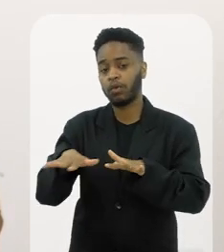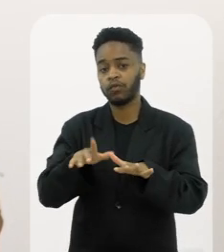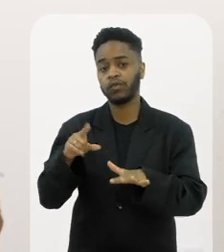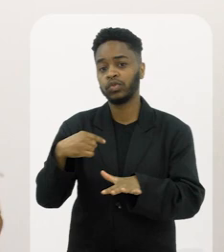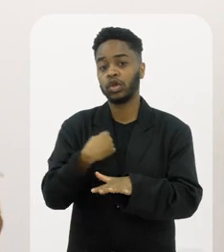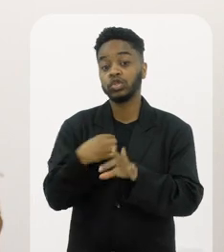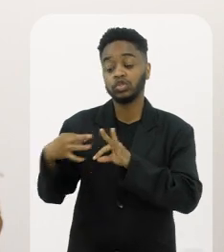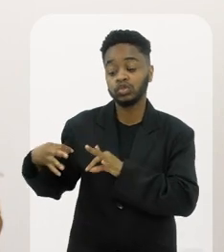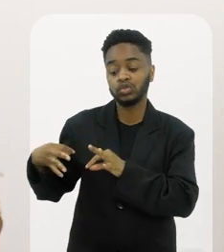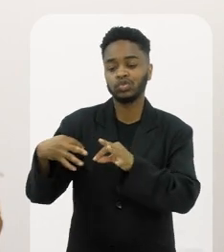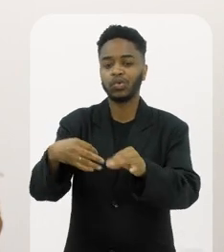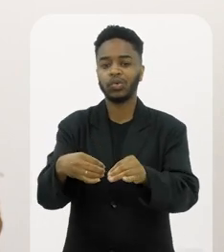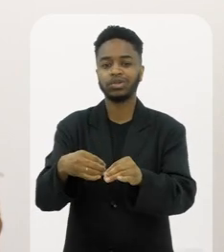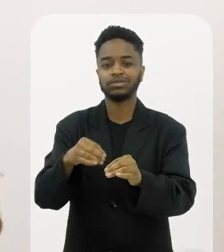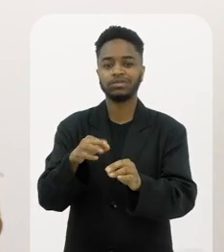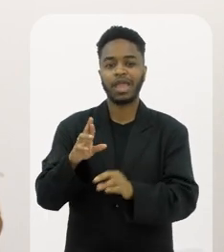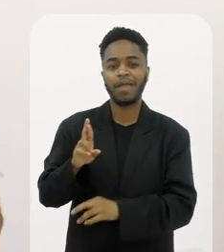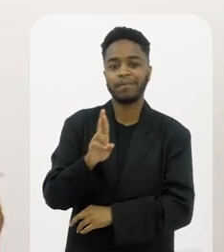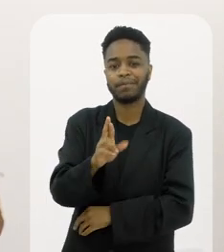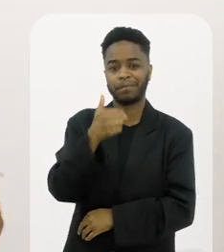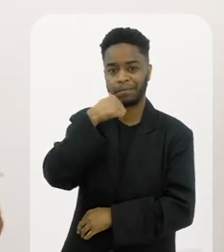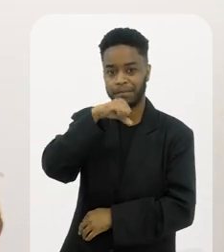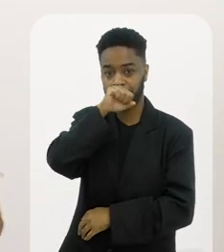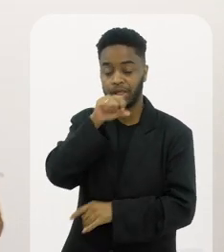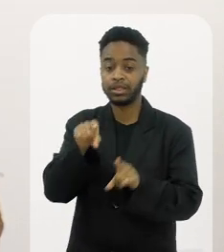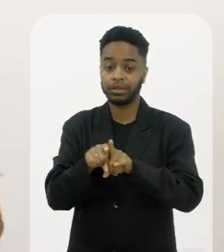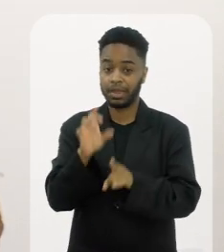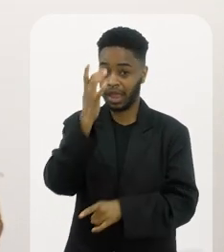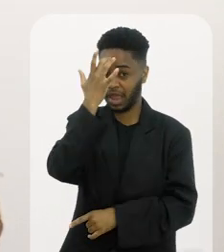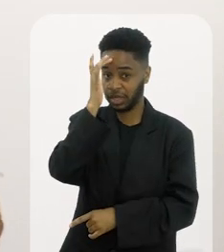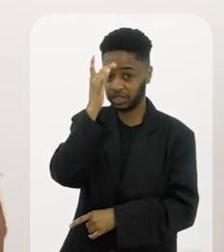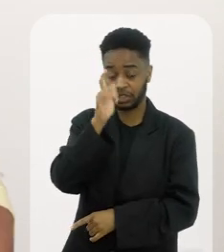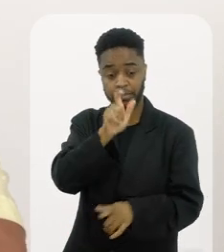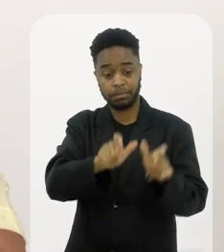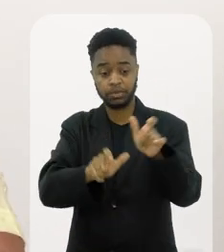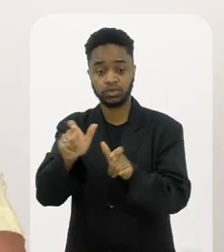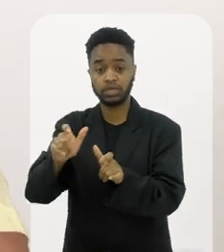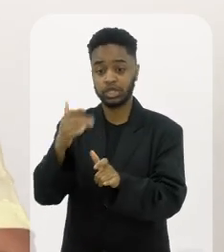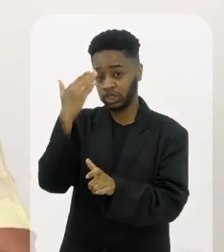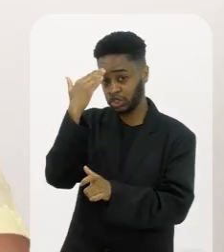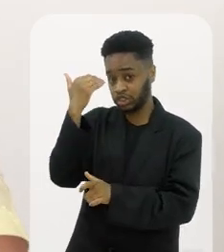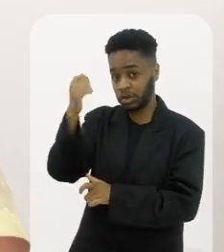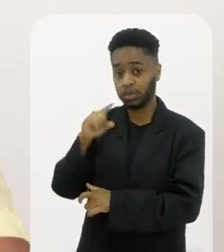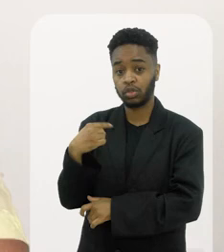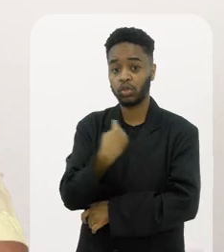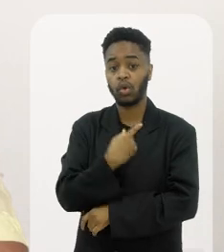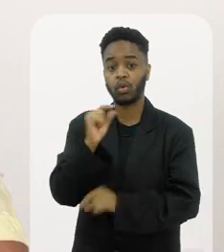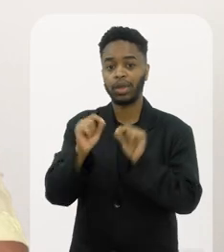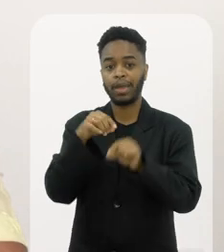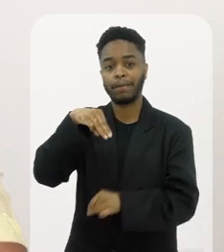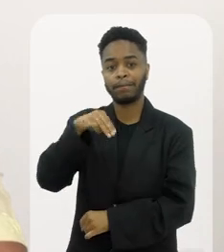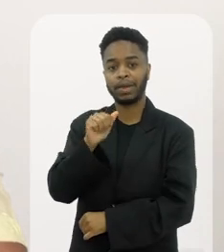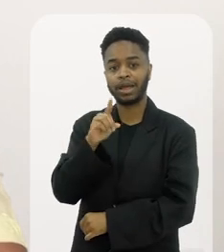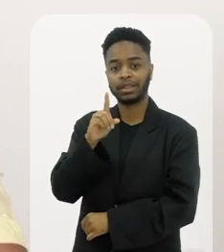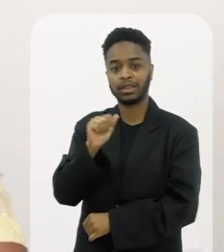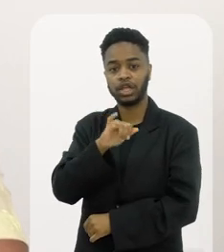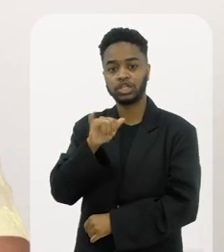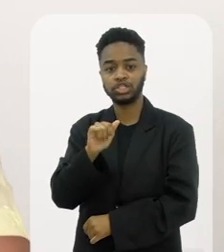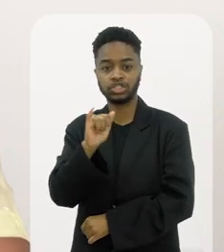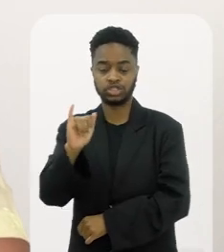inclusive, todas nós somos mães, né? Existe um hábito, inclusive, na Índia, de nos chamarem Mataji. Mataji é